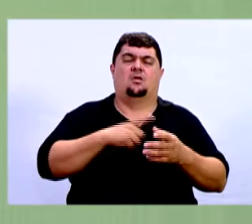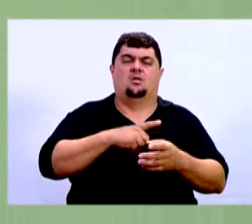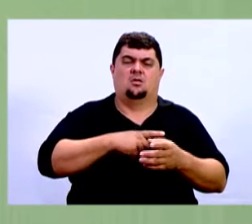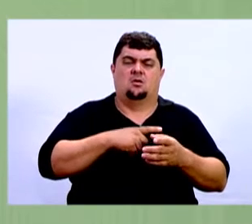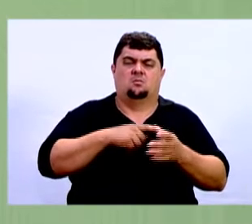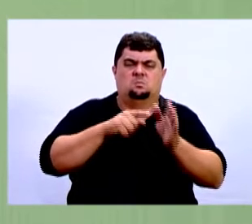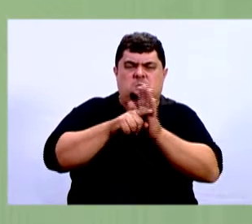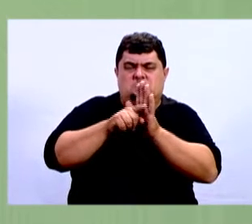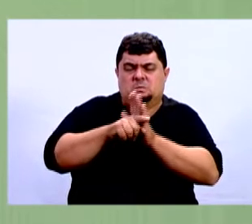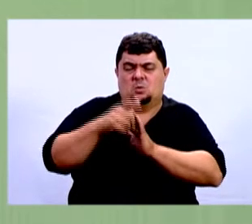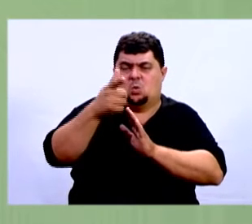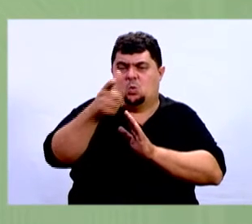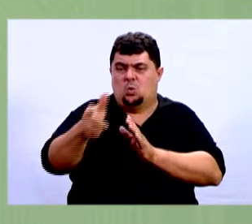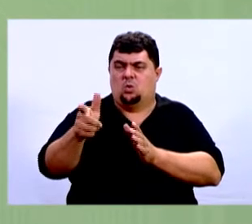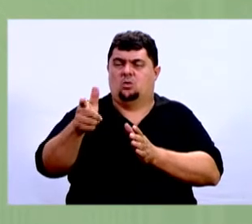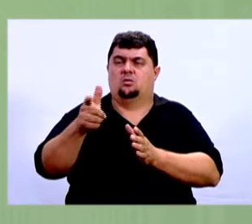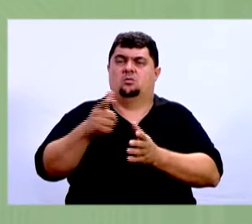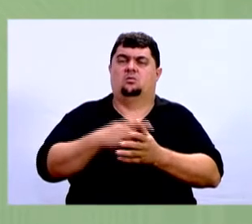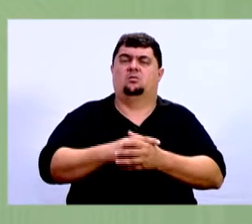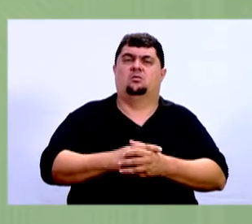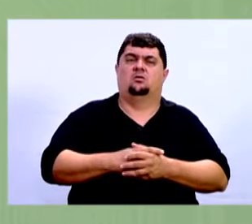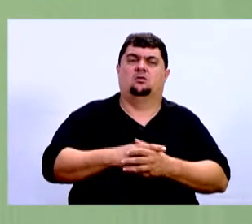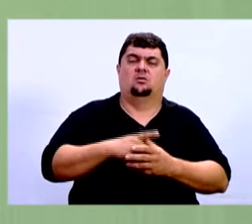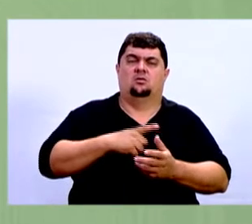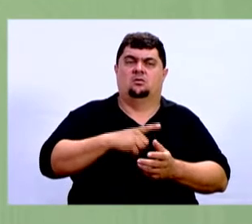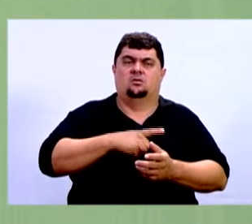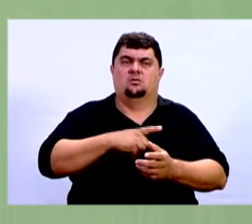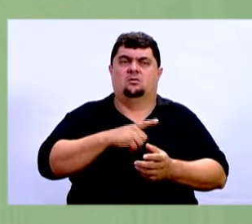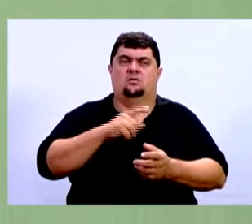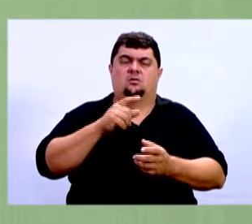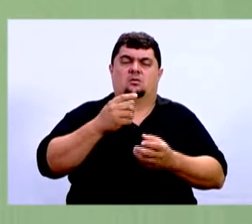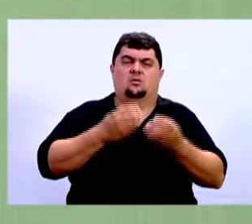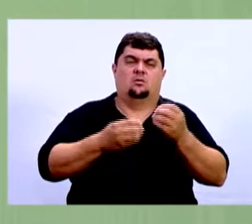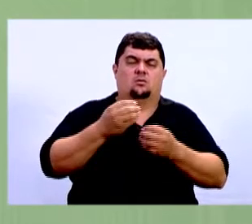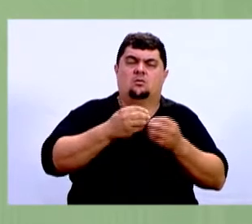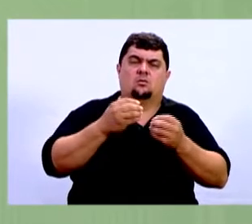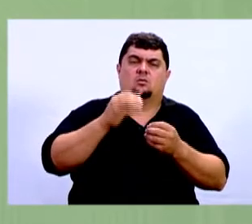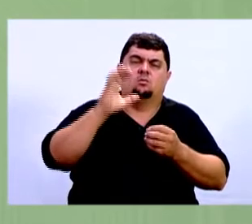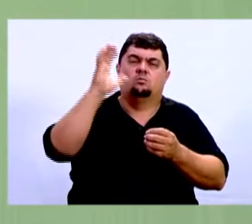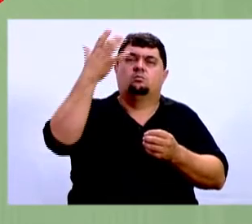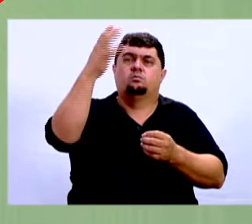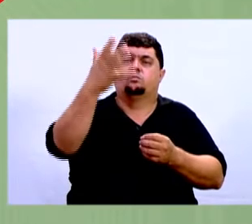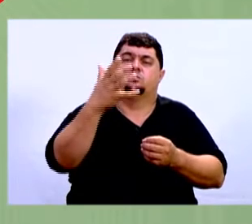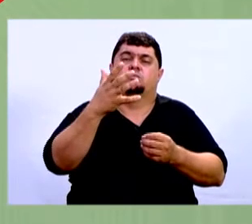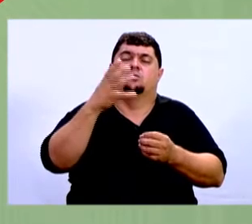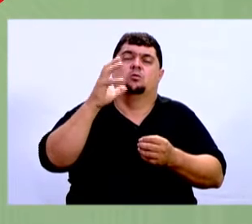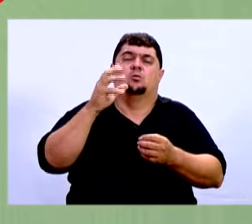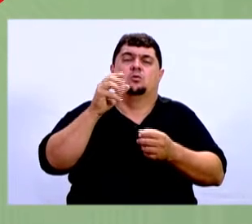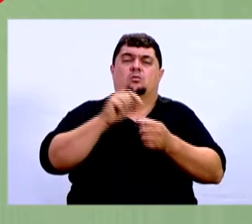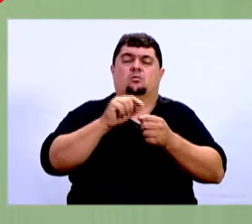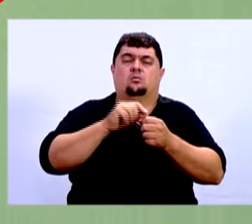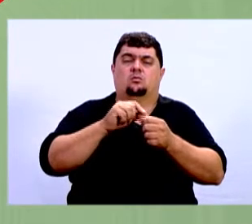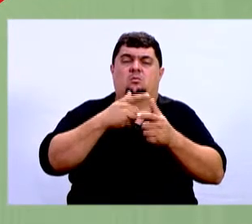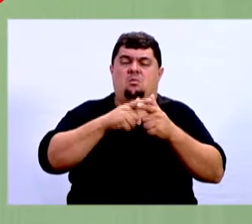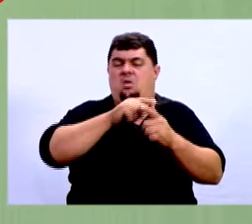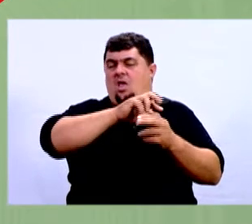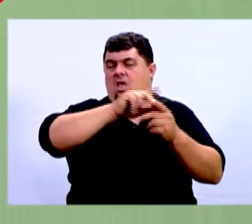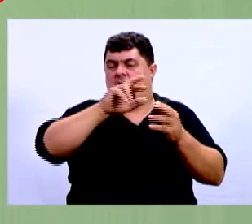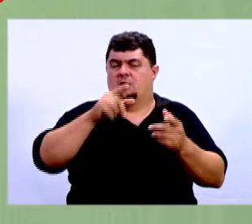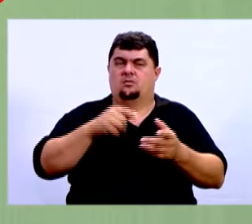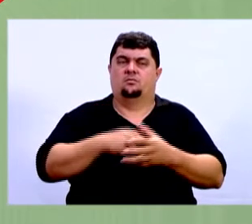investigação, explicar as variáveis causais de determinado fenômeno em situações de muitas